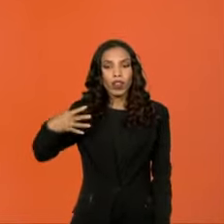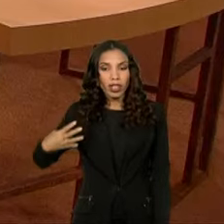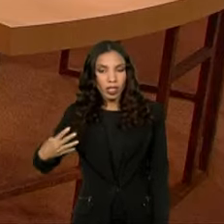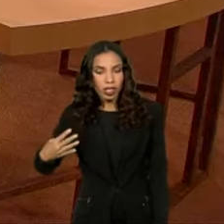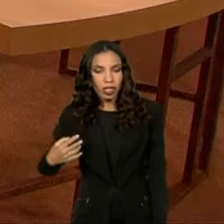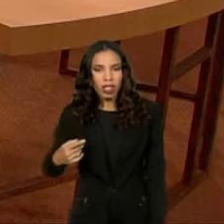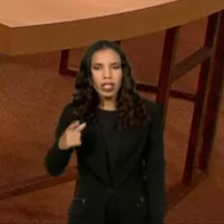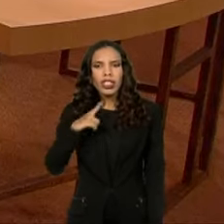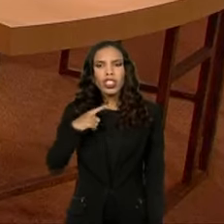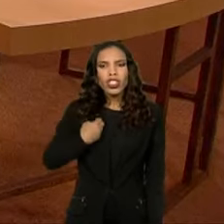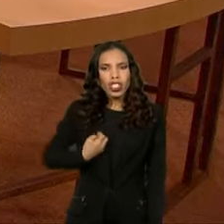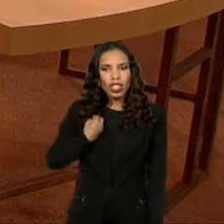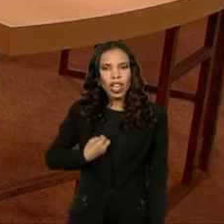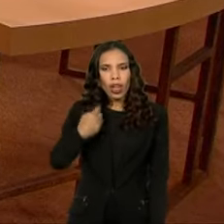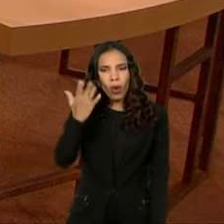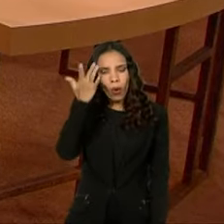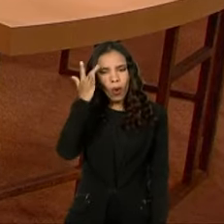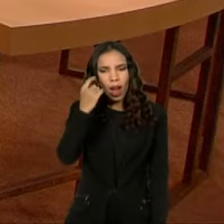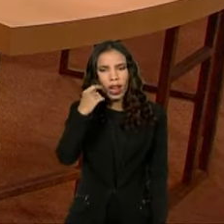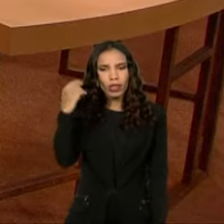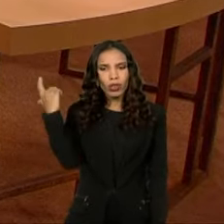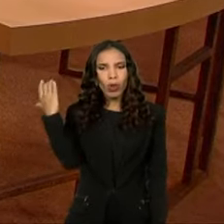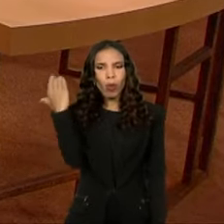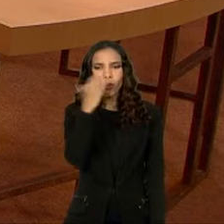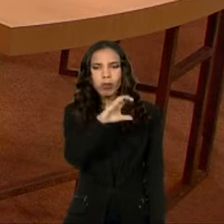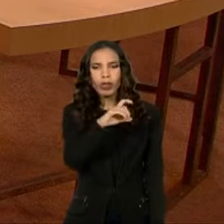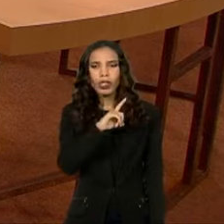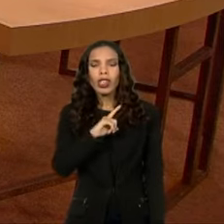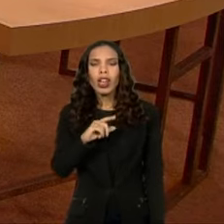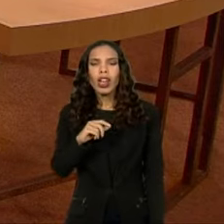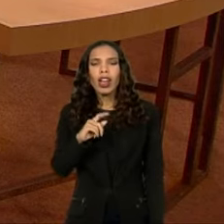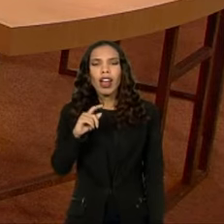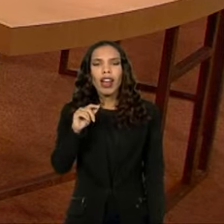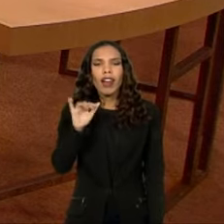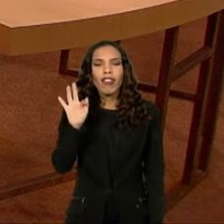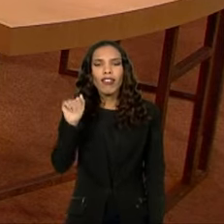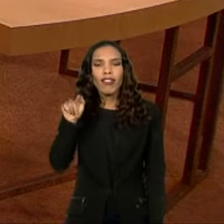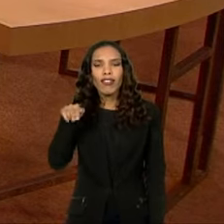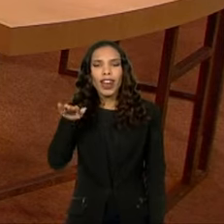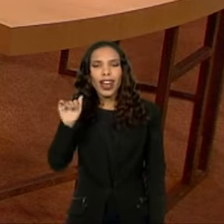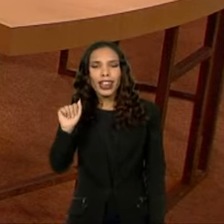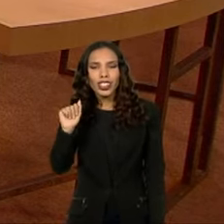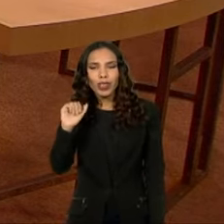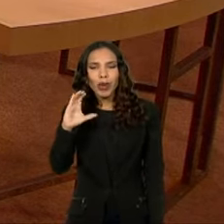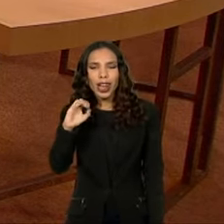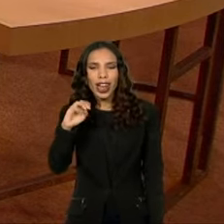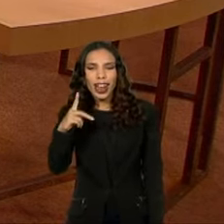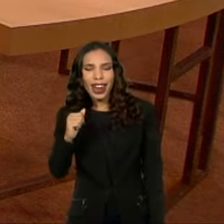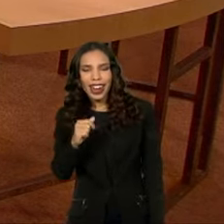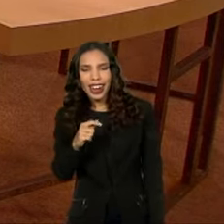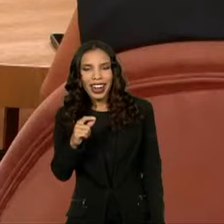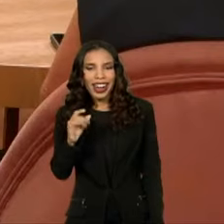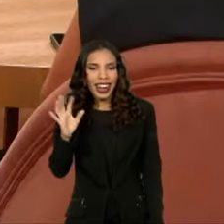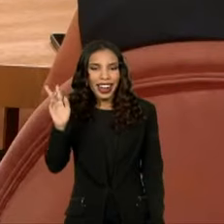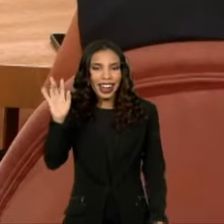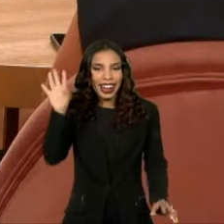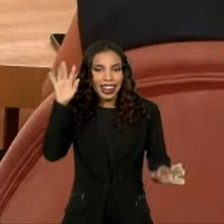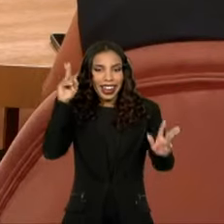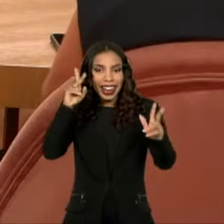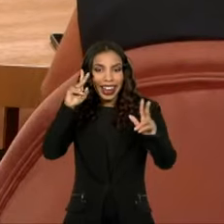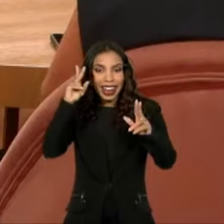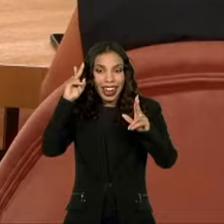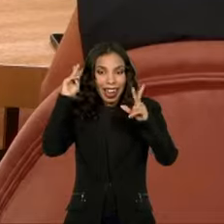tem até um VT, não tem, gente? Dá pra passar esse VT Meu Deus do céu. Fátima na Copa? Agora vem eu vamos gente, lá, olha lá, olha lá. O cabelo e a maquiagem eu que fiz, tá, gente? Tem um